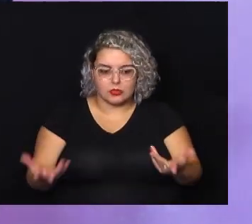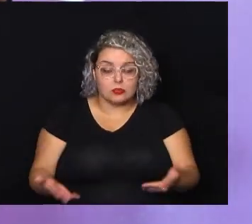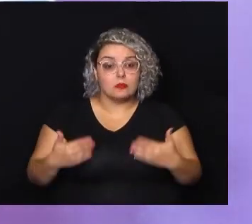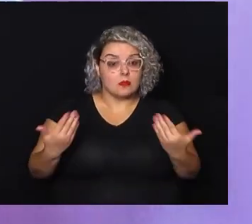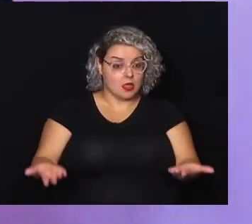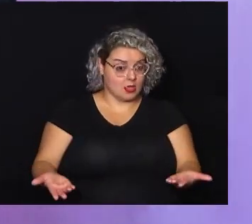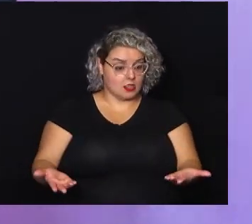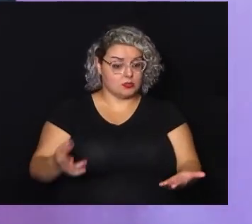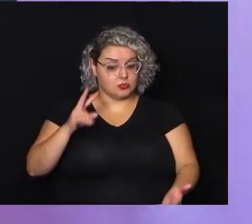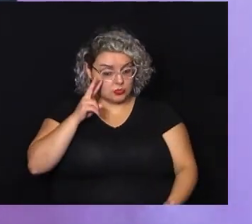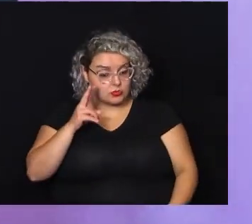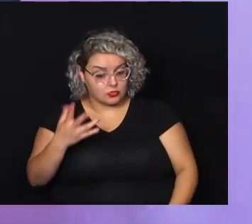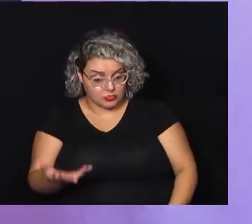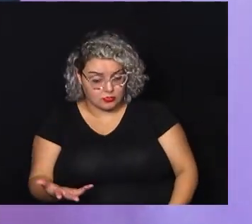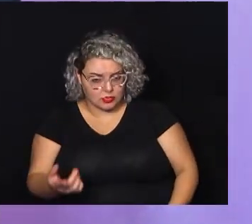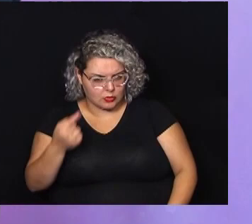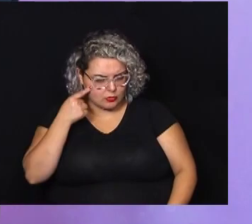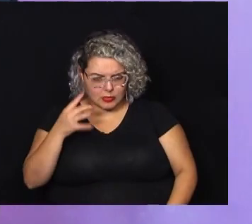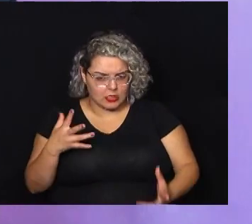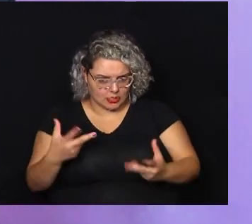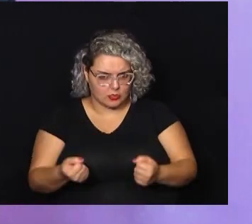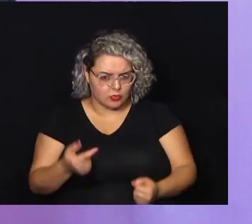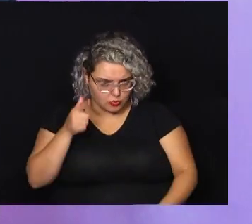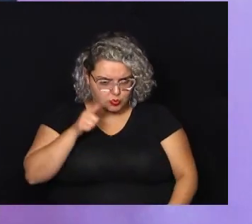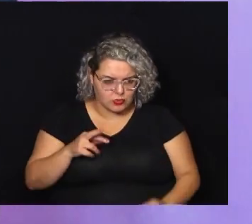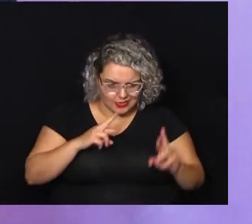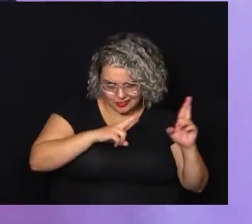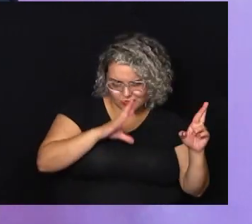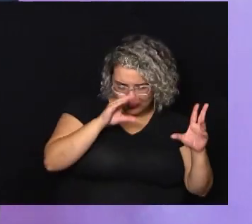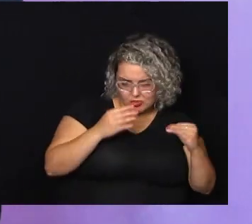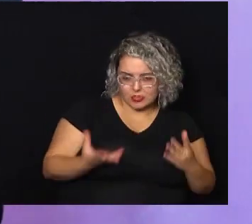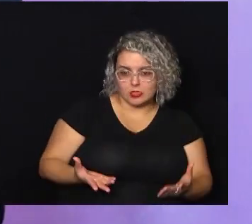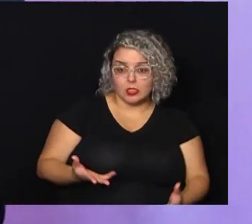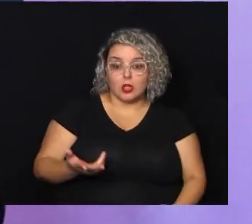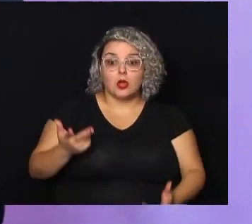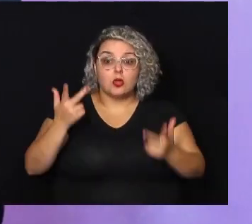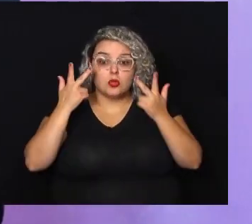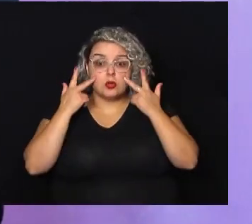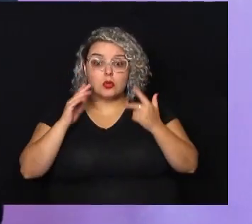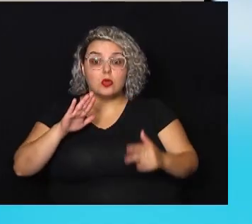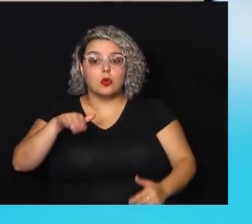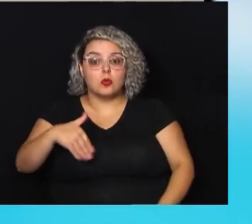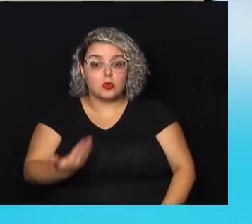sabe que cada caso é um caso, mas normalmente o que o senhor vê aí de maneira geral?